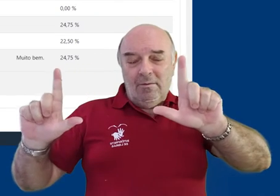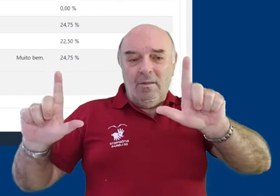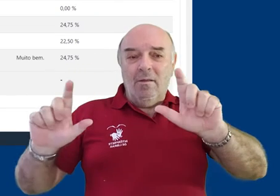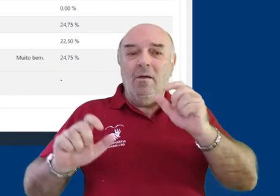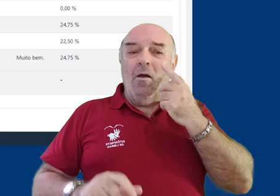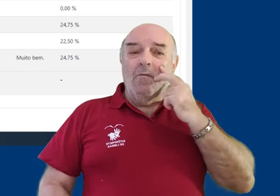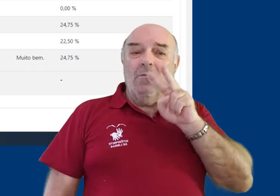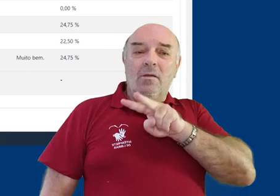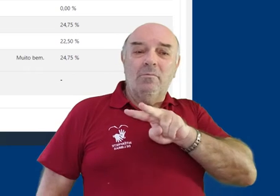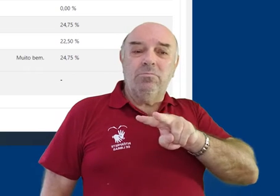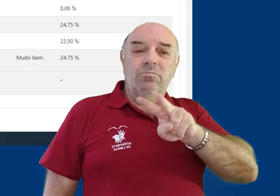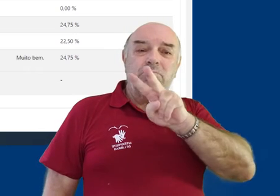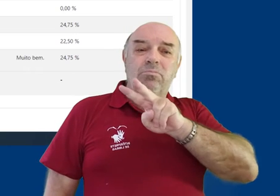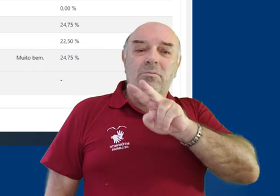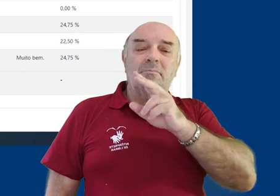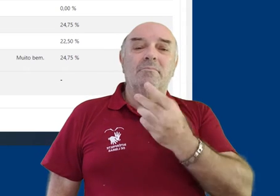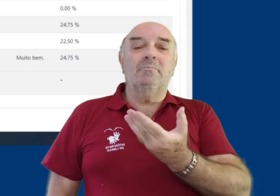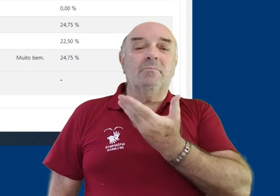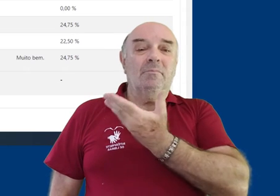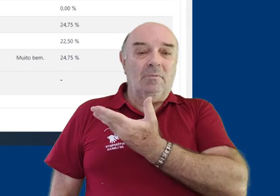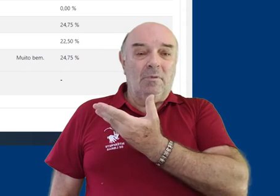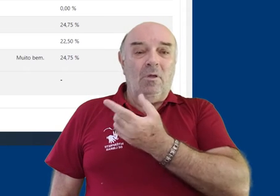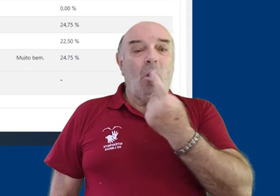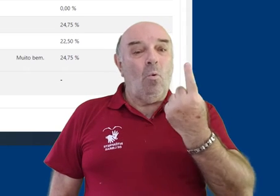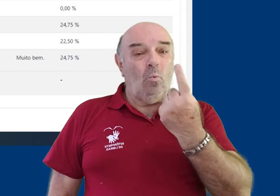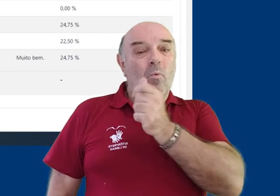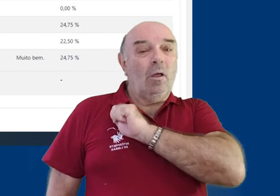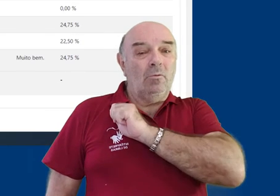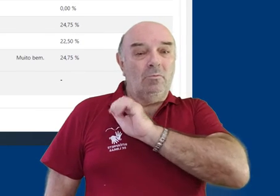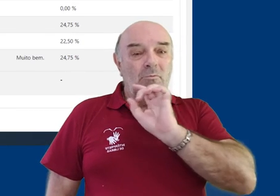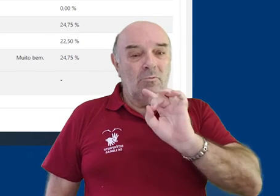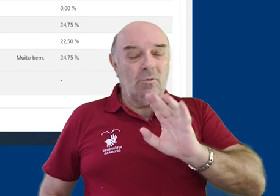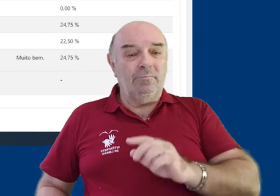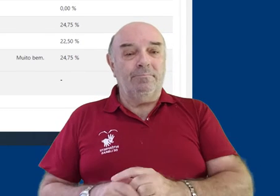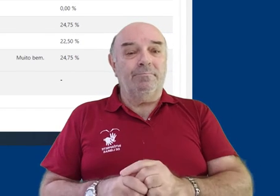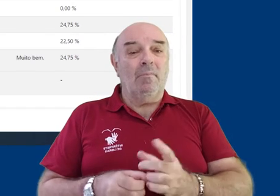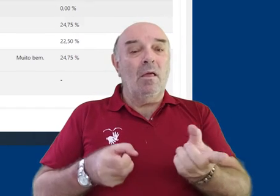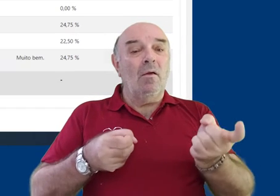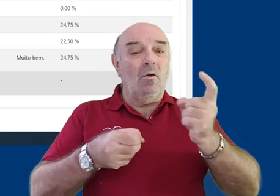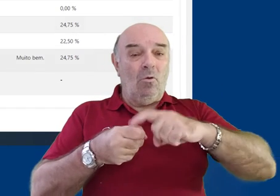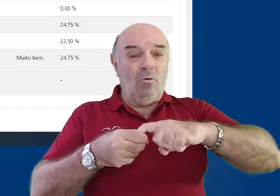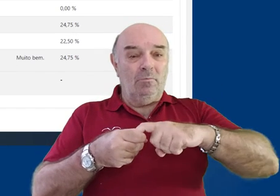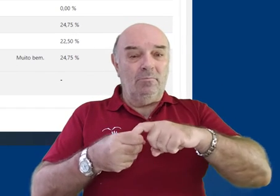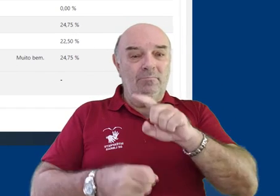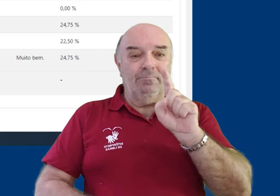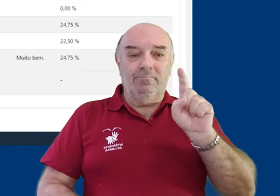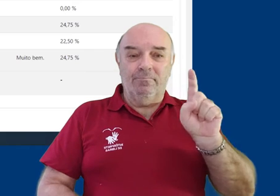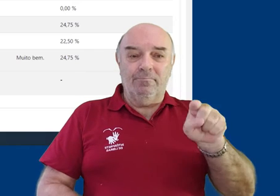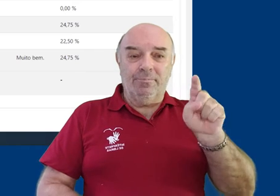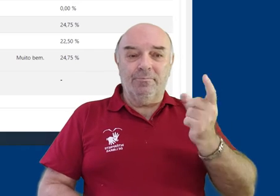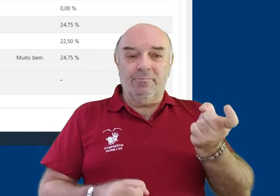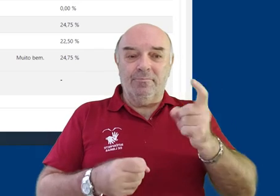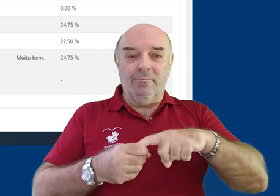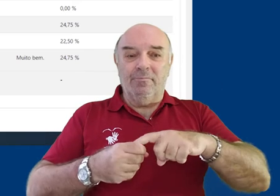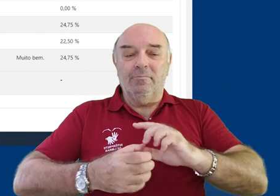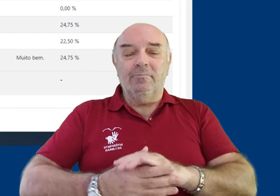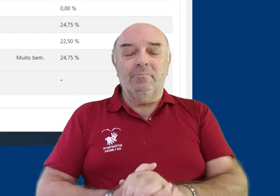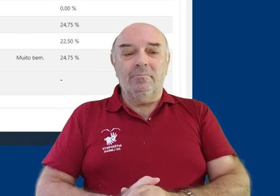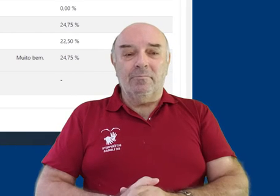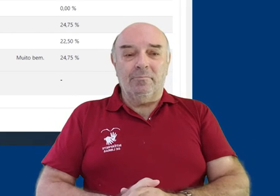podemos ter uma visão focada apenas em um estudante que tomar